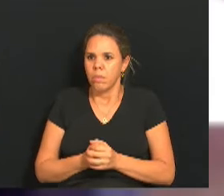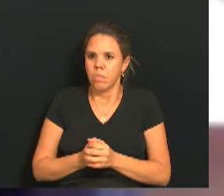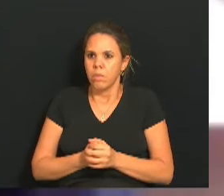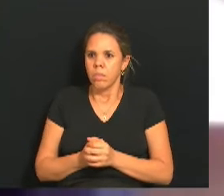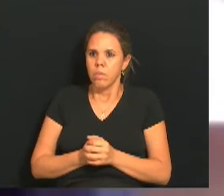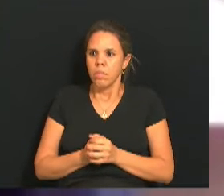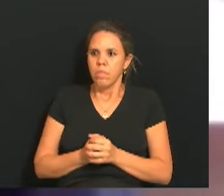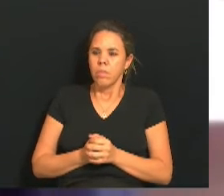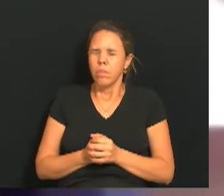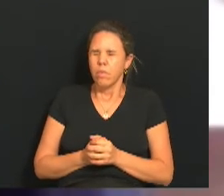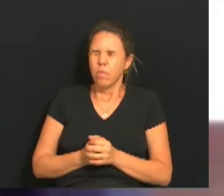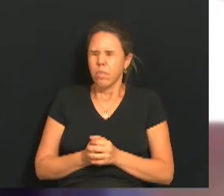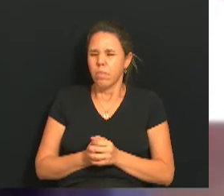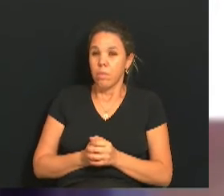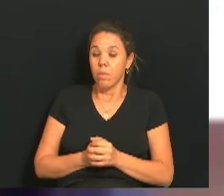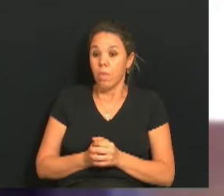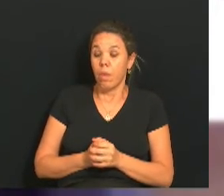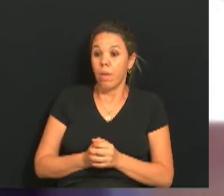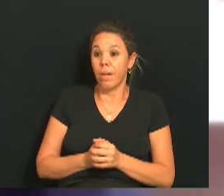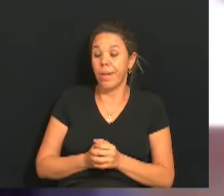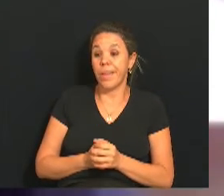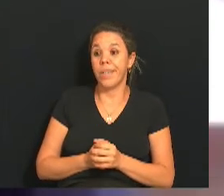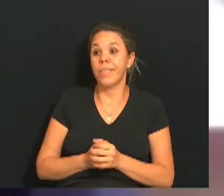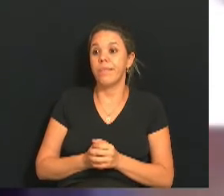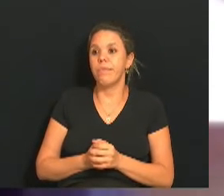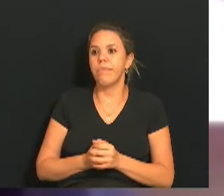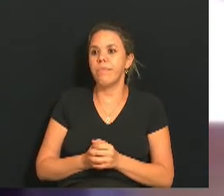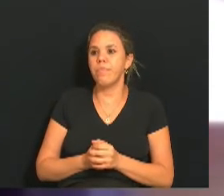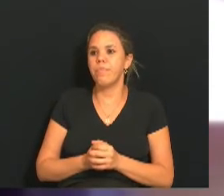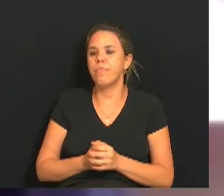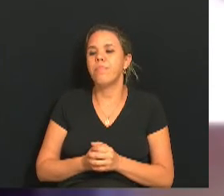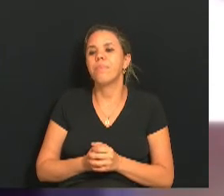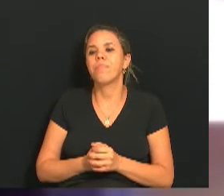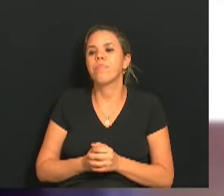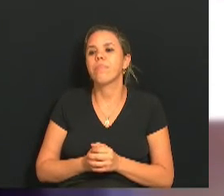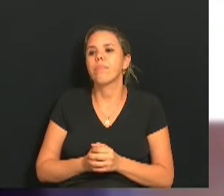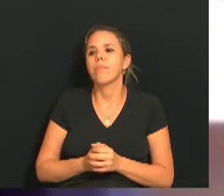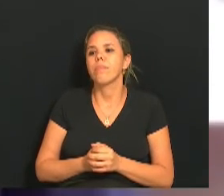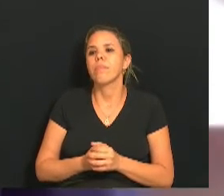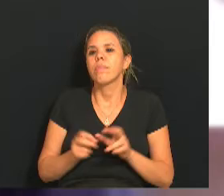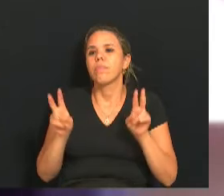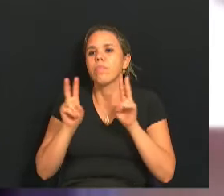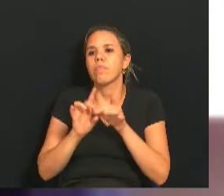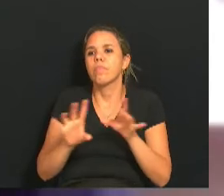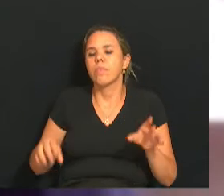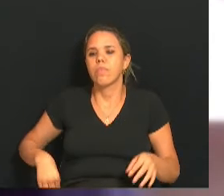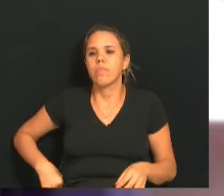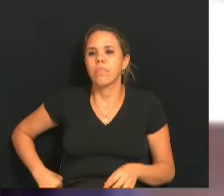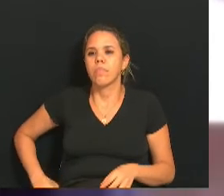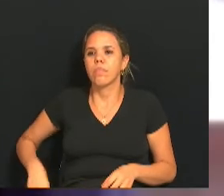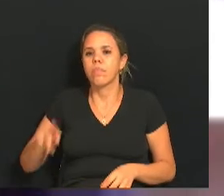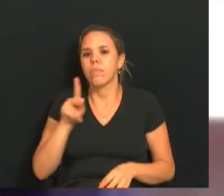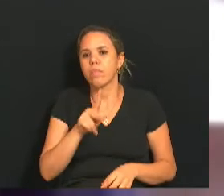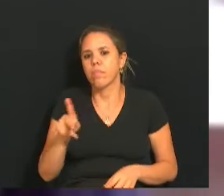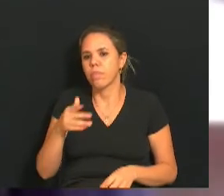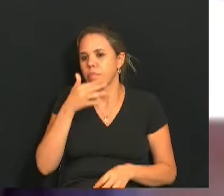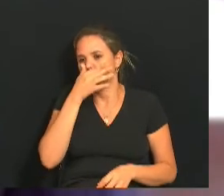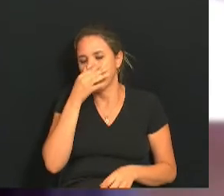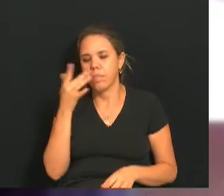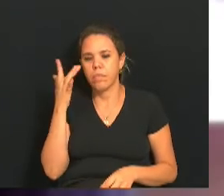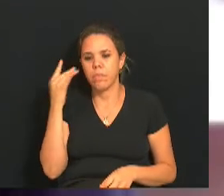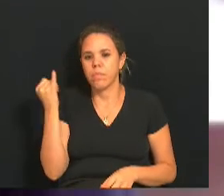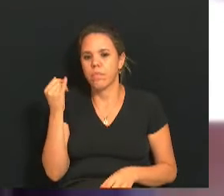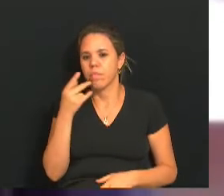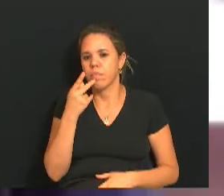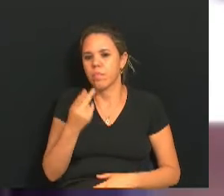a gente vai deixar de lado essa visão liberal que o professor Cláudio colocou. Eu acho importante fazer